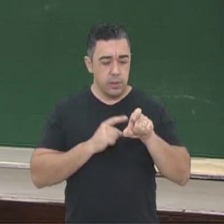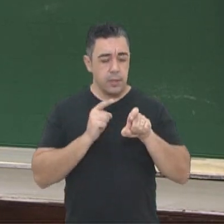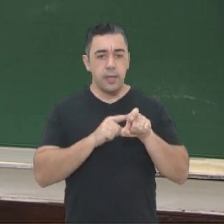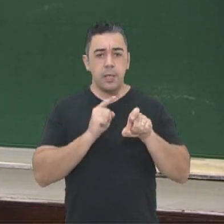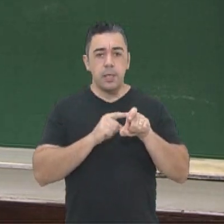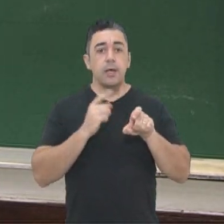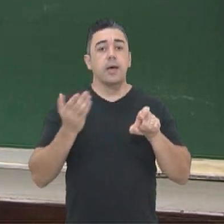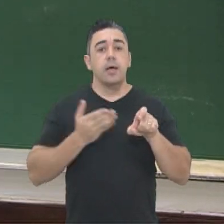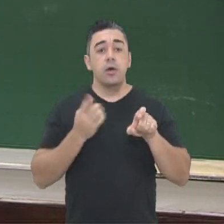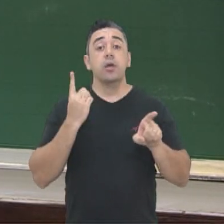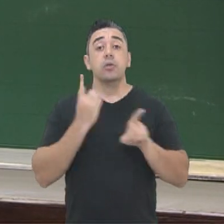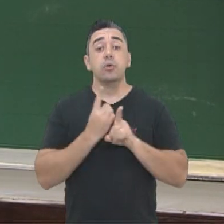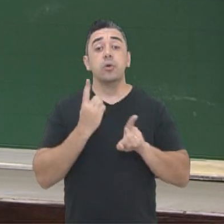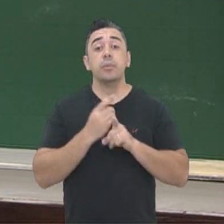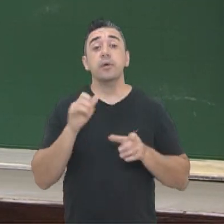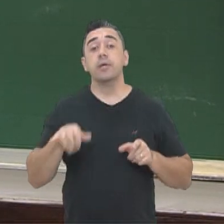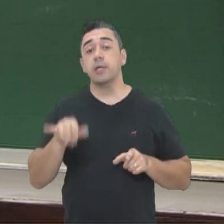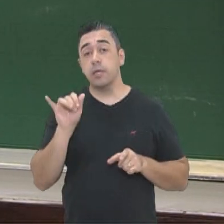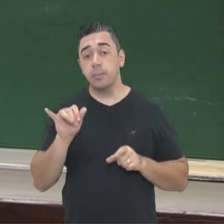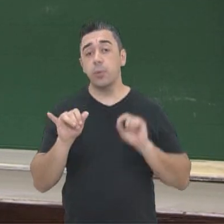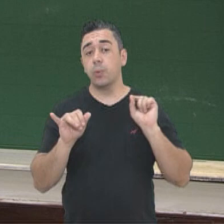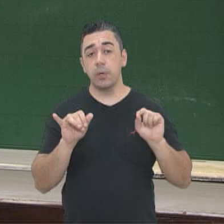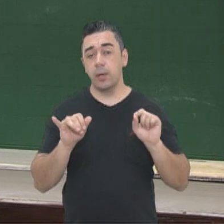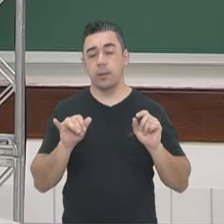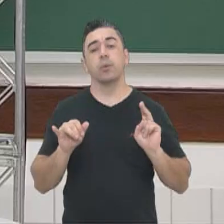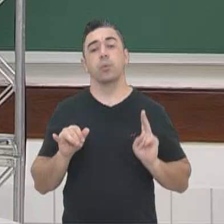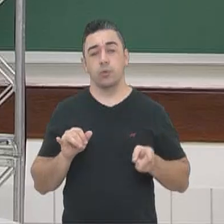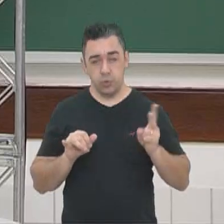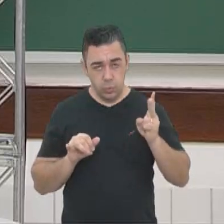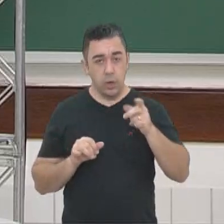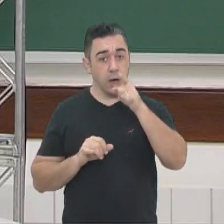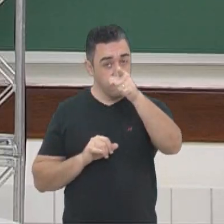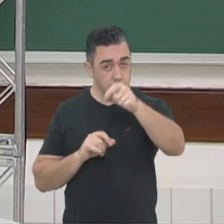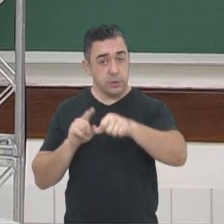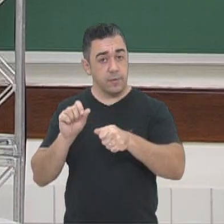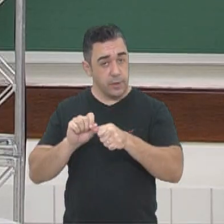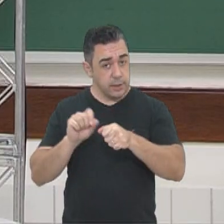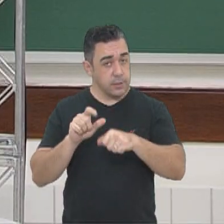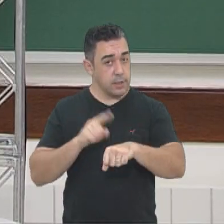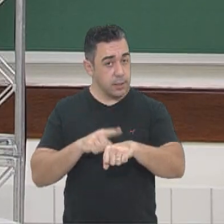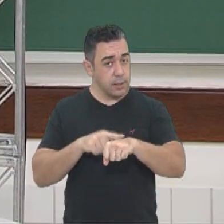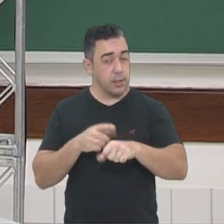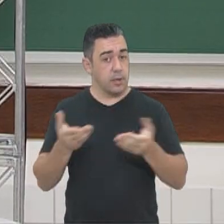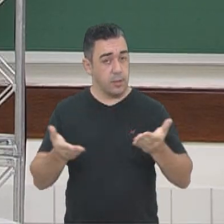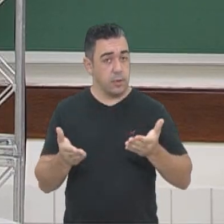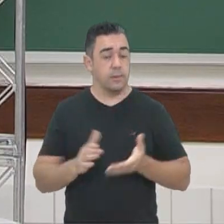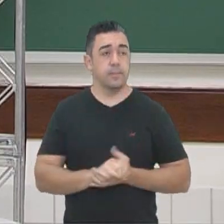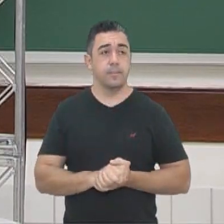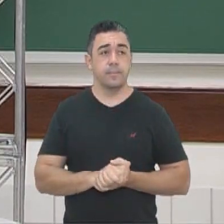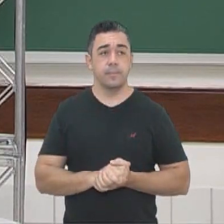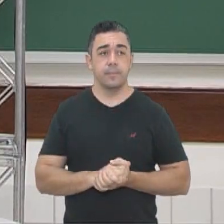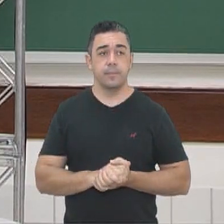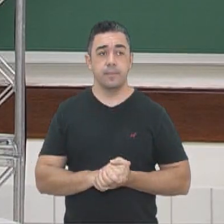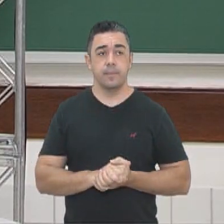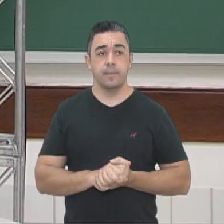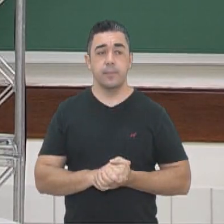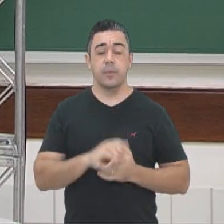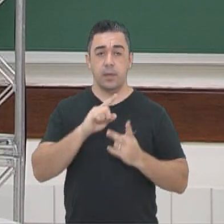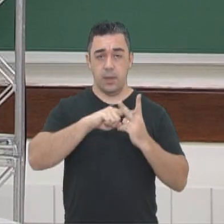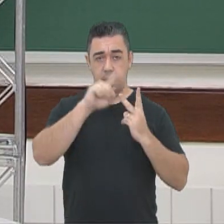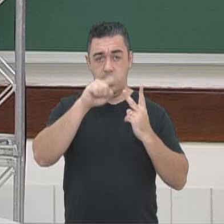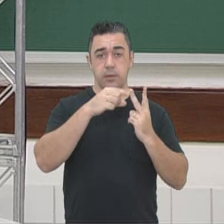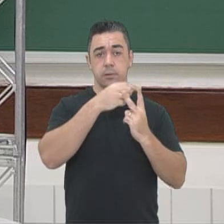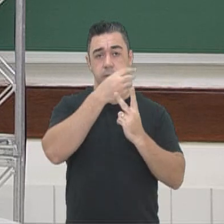Agora eu tenho que descobrir o valor do y e a ideia vai ser a mesma, tá? Eu vou deixar vocês fazerem, ó. Eu tenho raiz